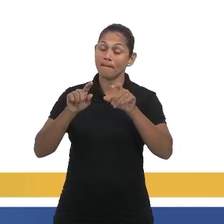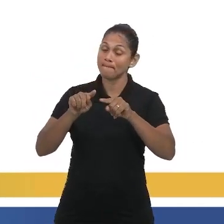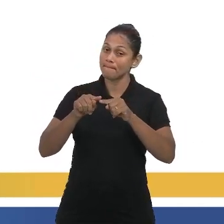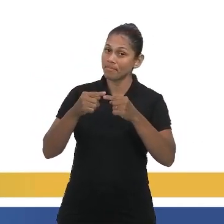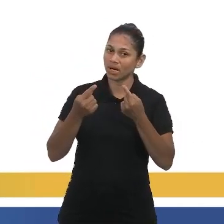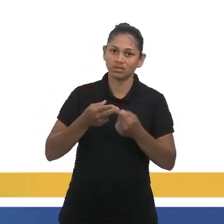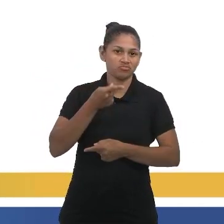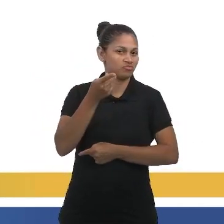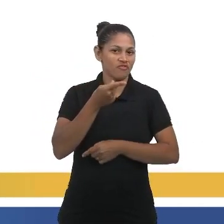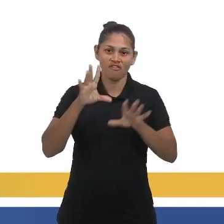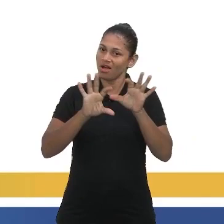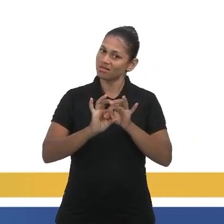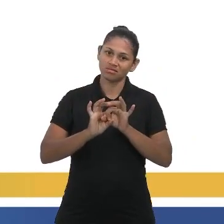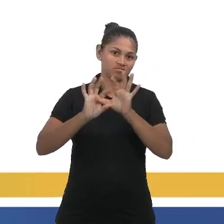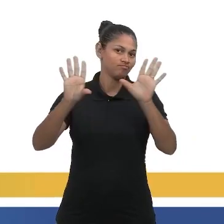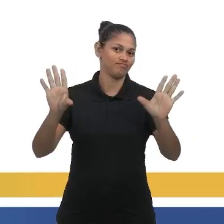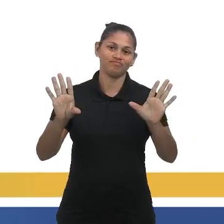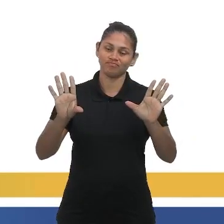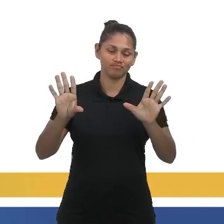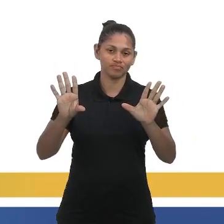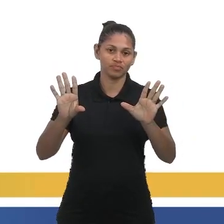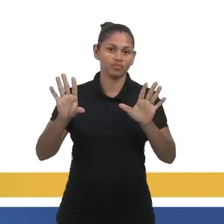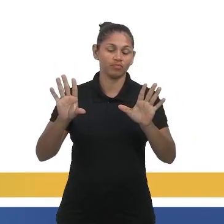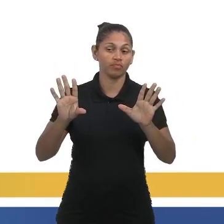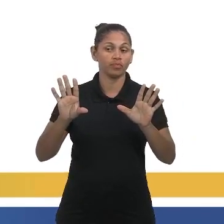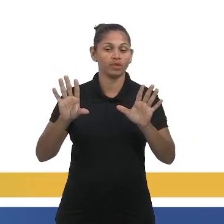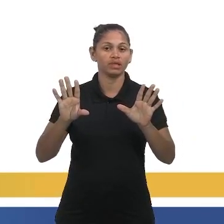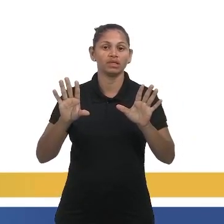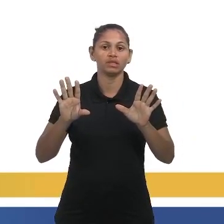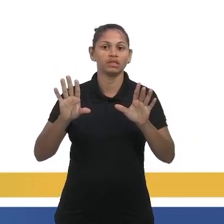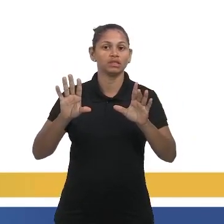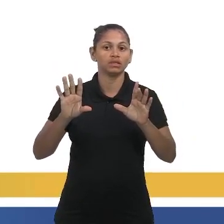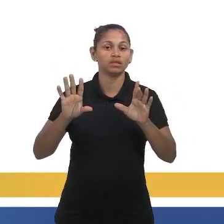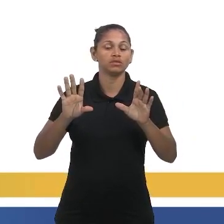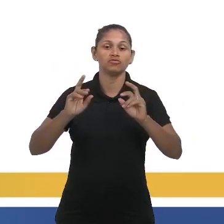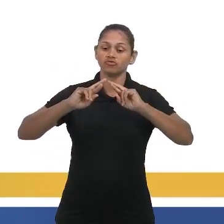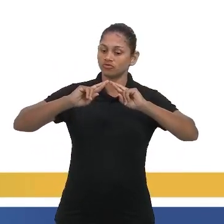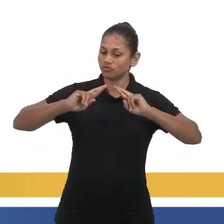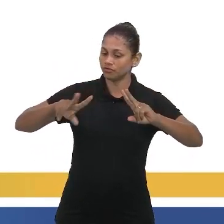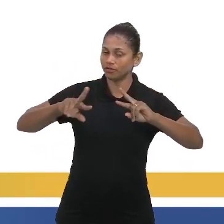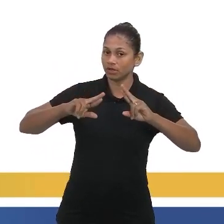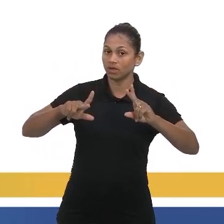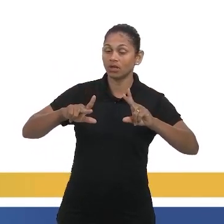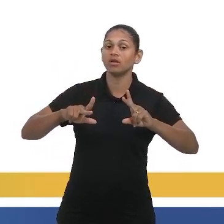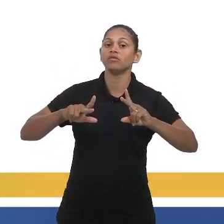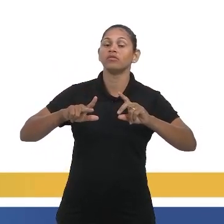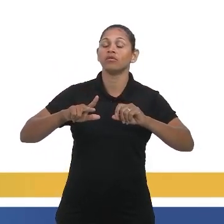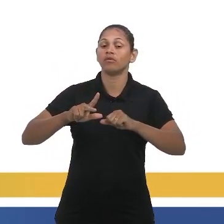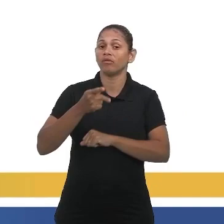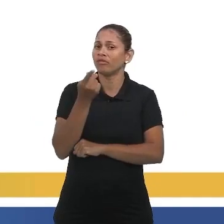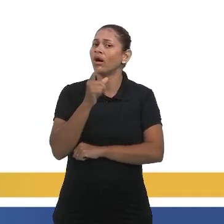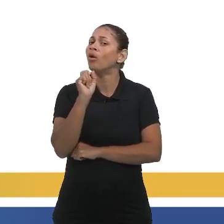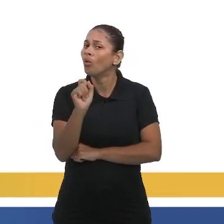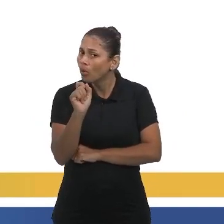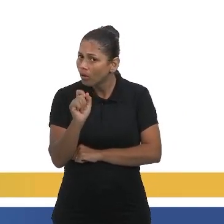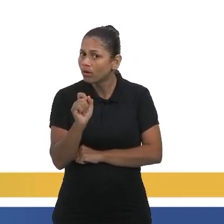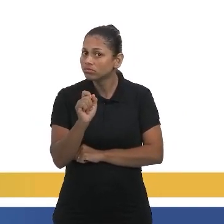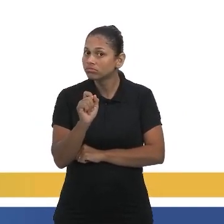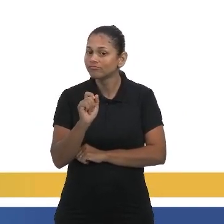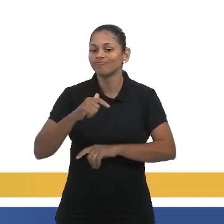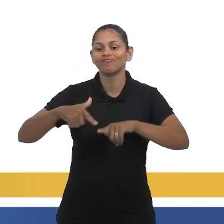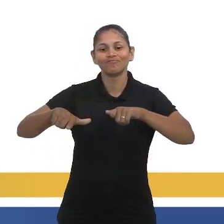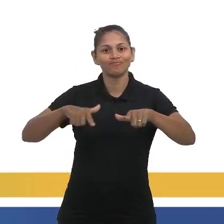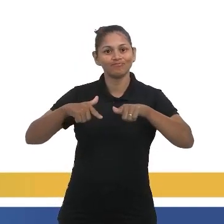questão da autonomia do empregado. Por outro lado, fala que o funcionário tem que fazer constantemente horas